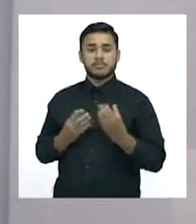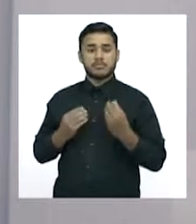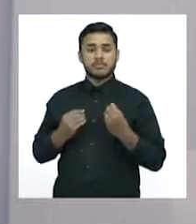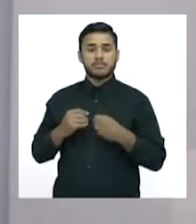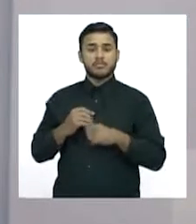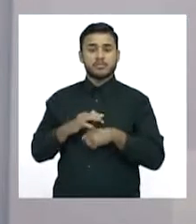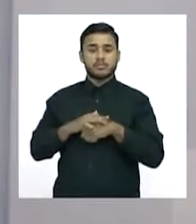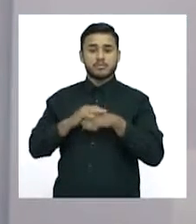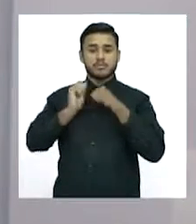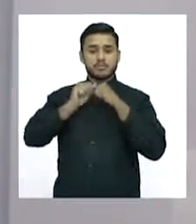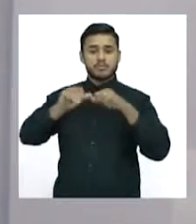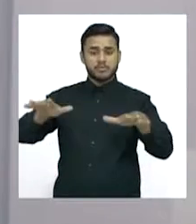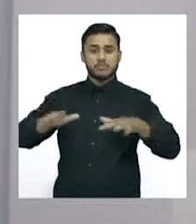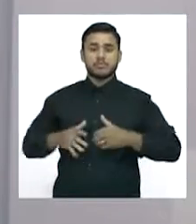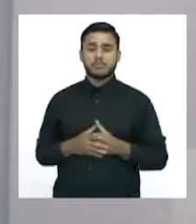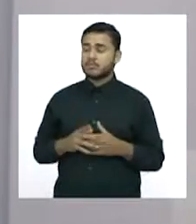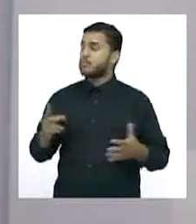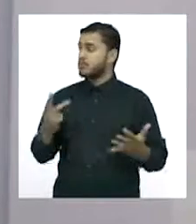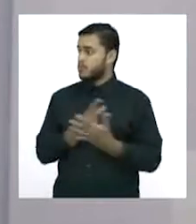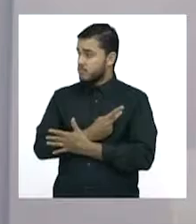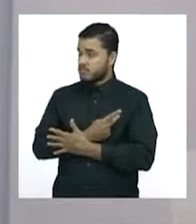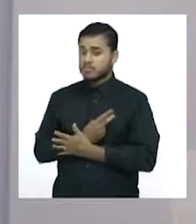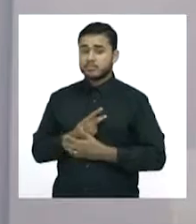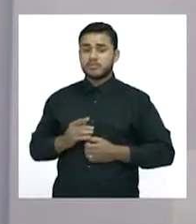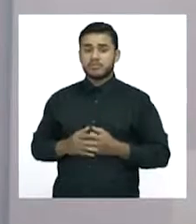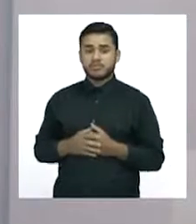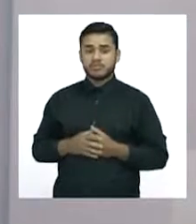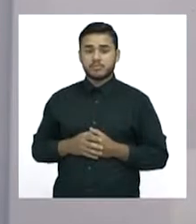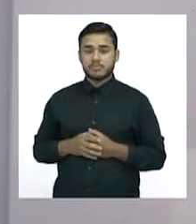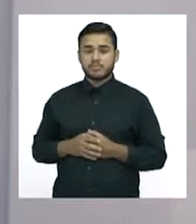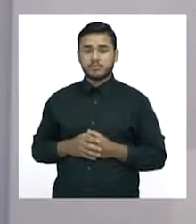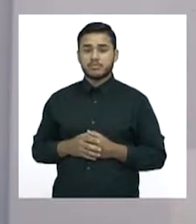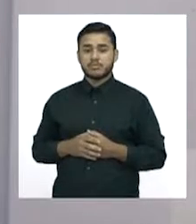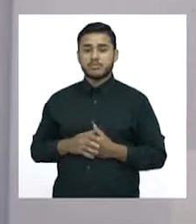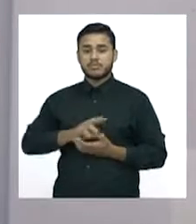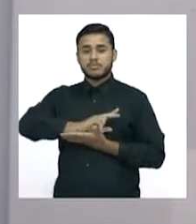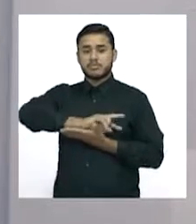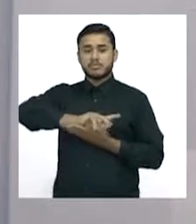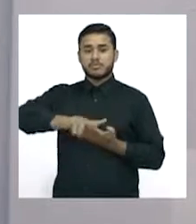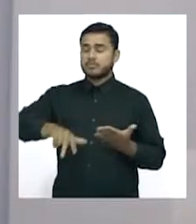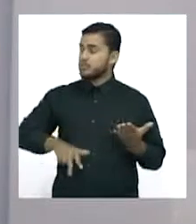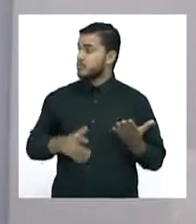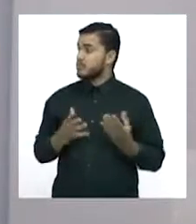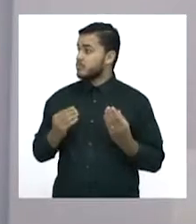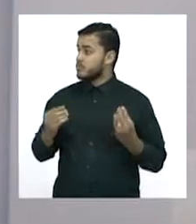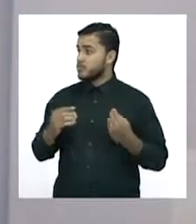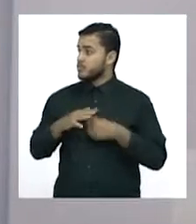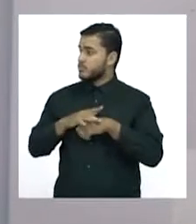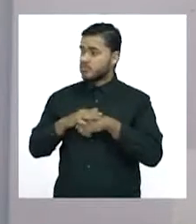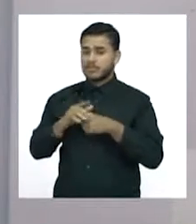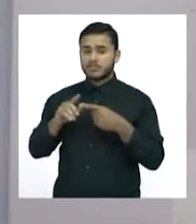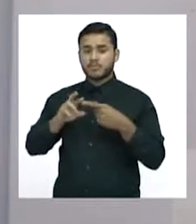para os humanos e que levam os humanos a óbito. Raiva, leishmaniose, leptospirose,